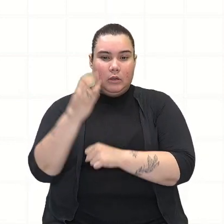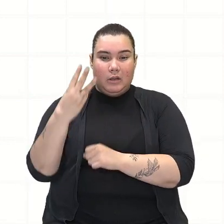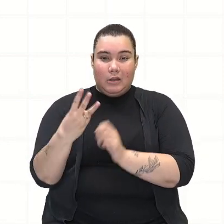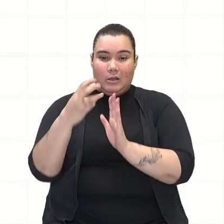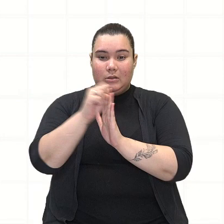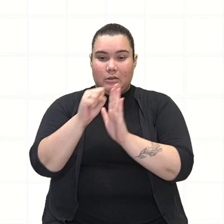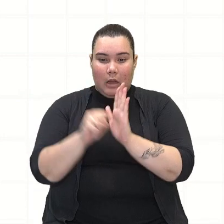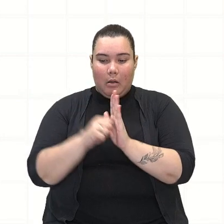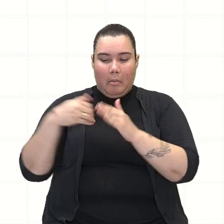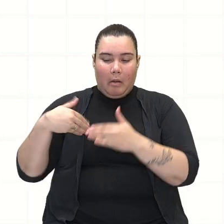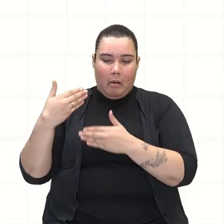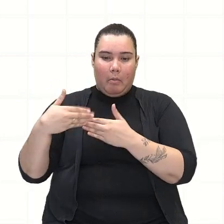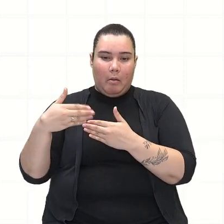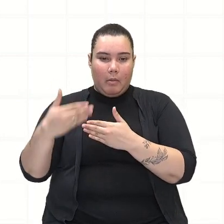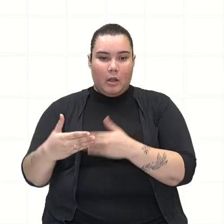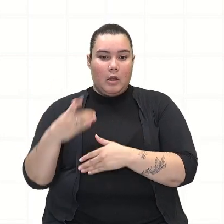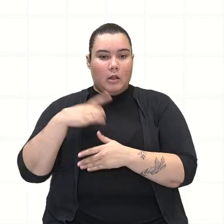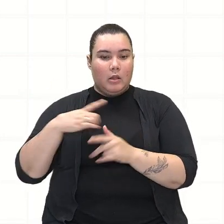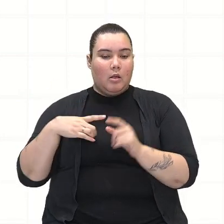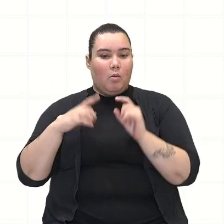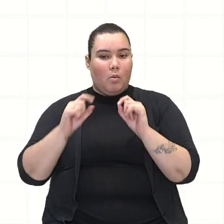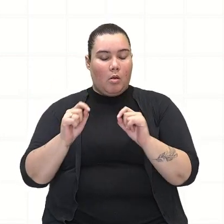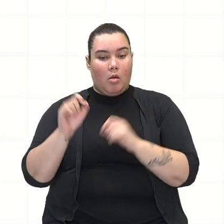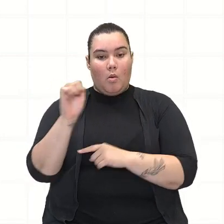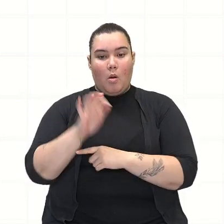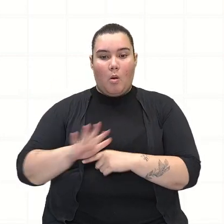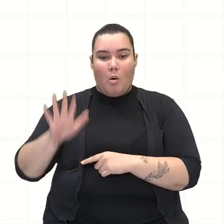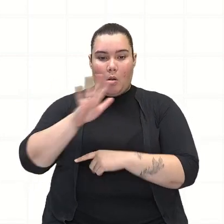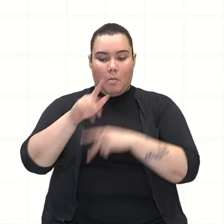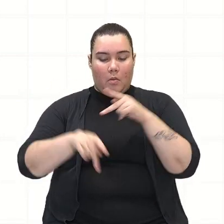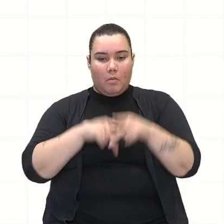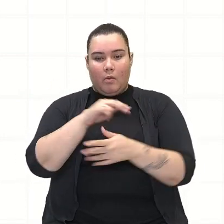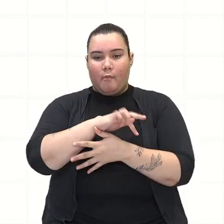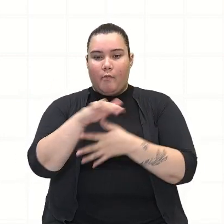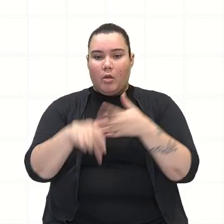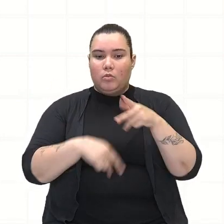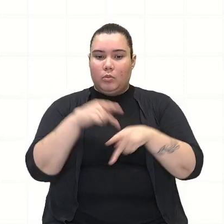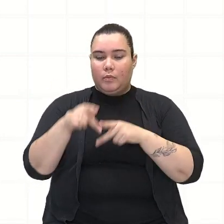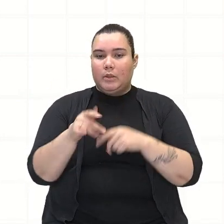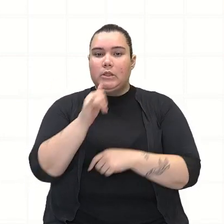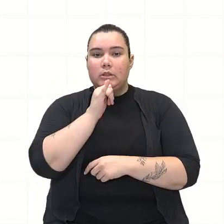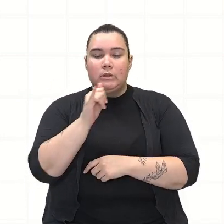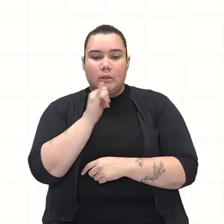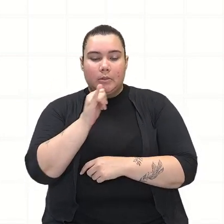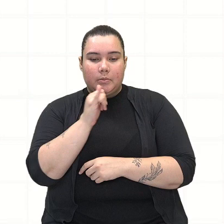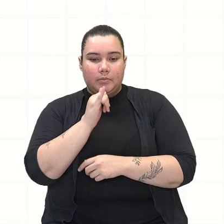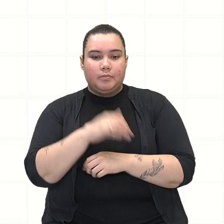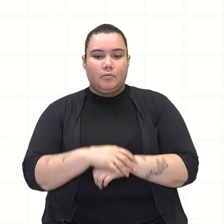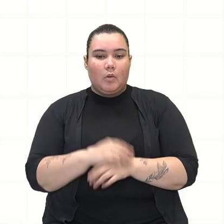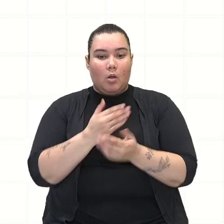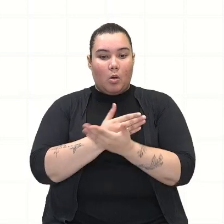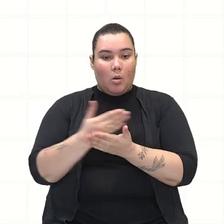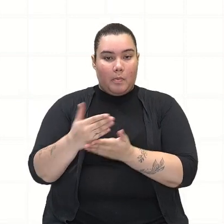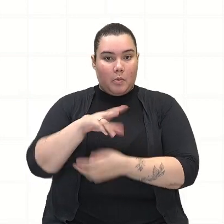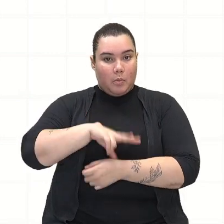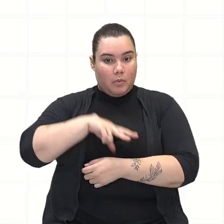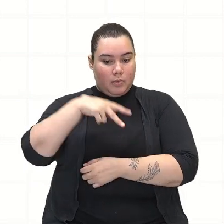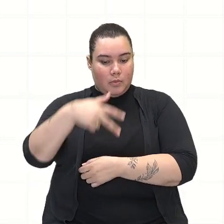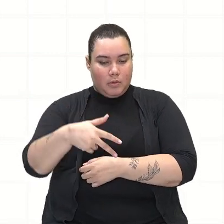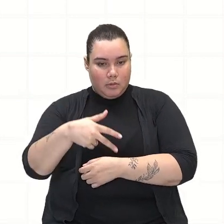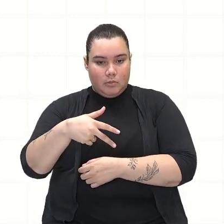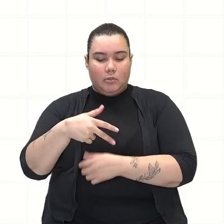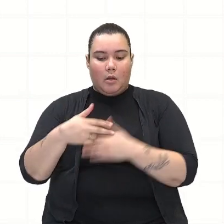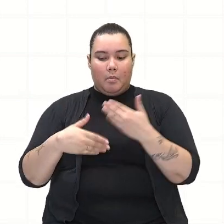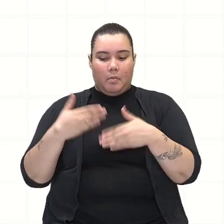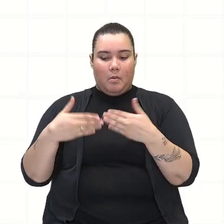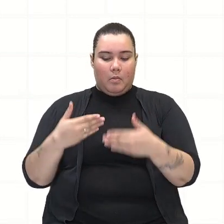séculos e ele contou com a participação de europeus de diversas nacionalidades. Iniciou com os portugueses, na